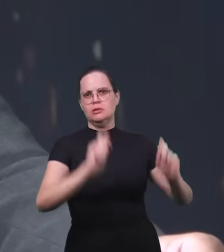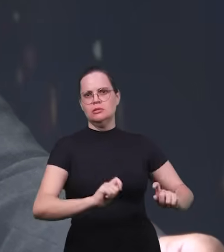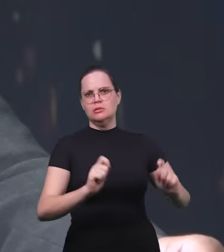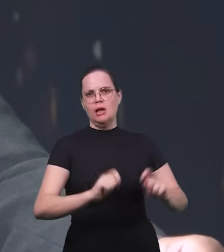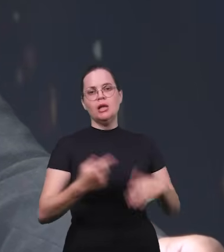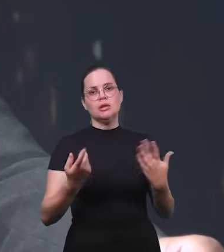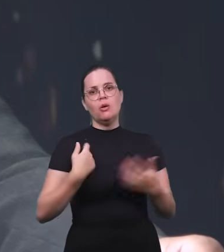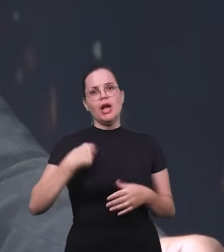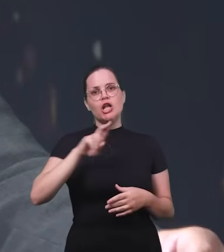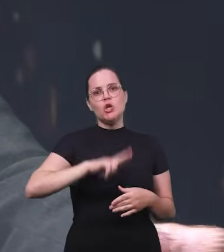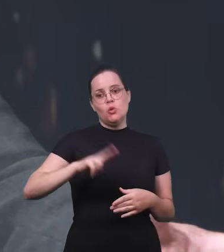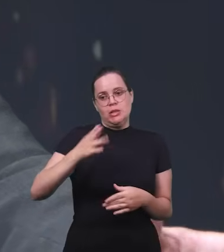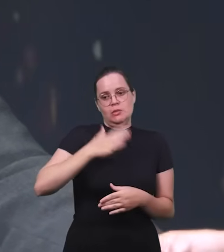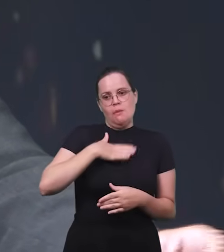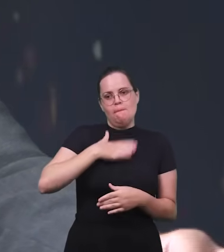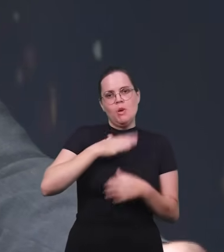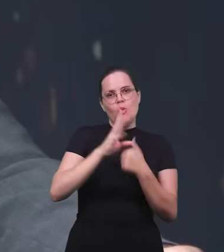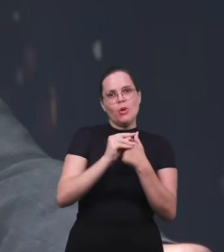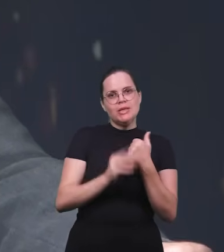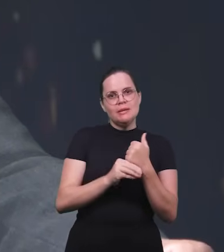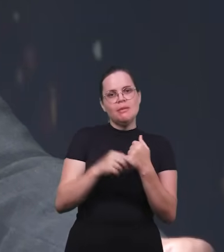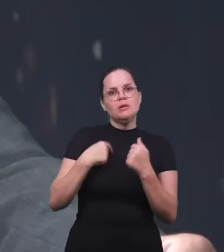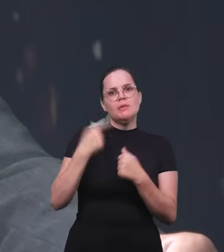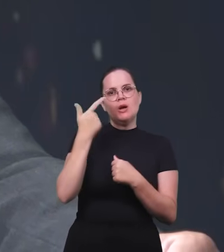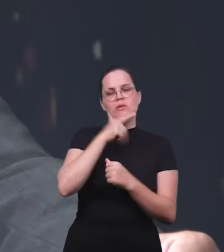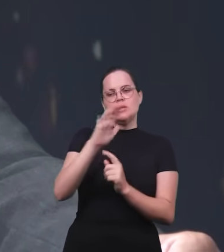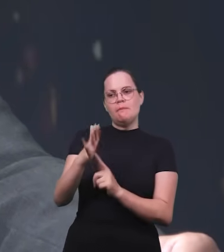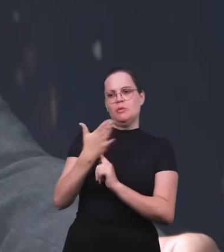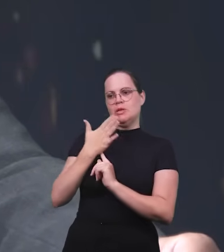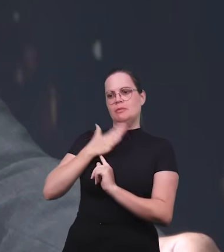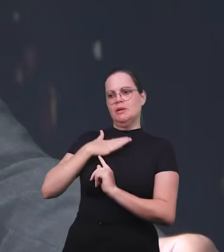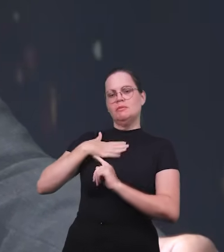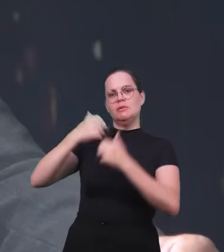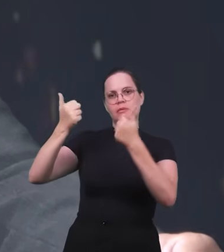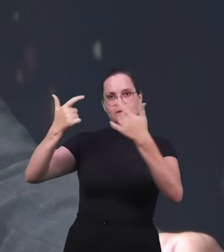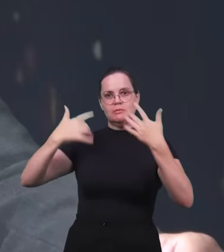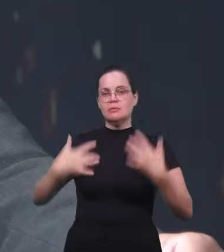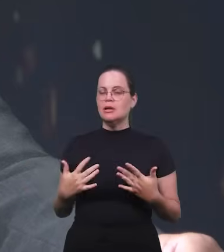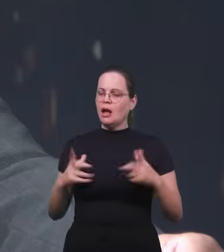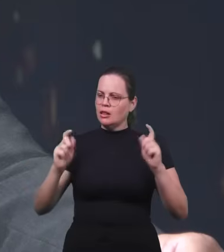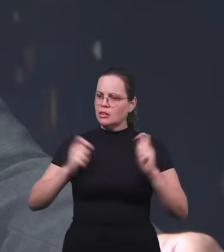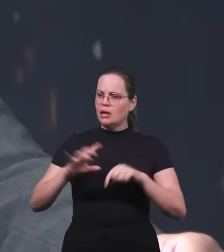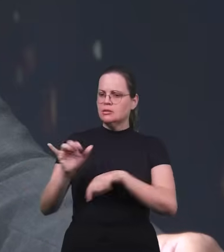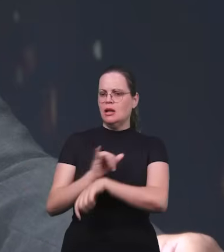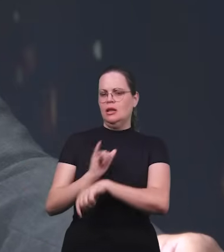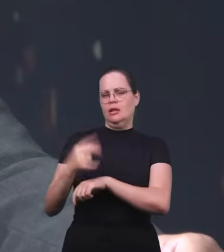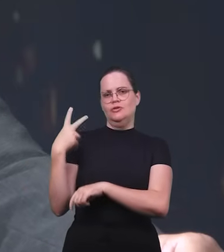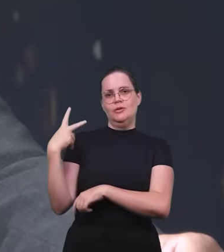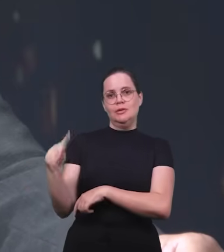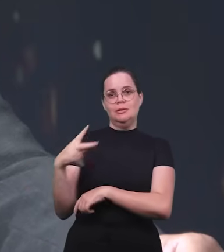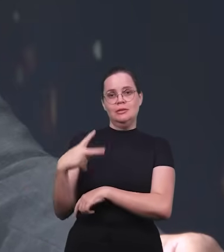com aquilo que nós podemos entender, a didática do Senhor, né? E ele pode abrir essa realidade para nós quando nós temos experiência com